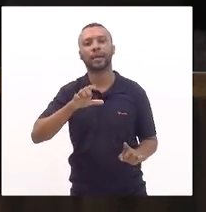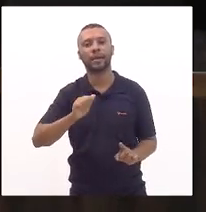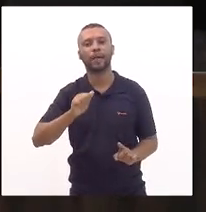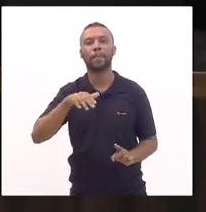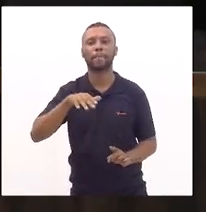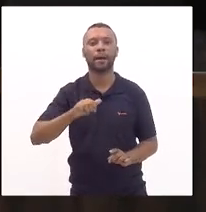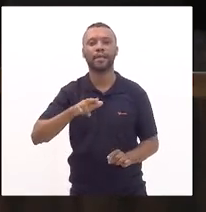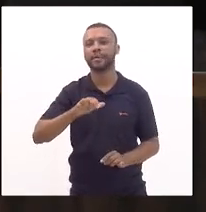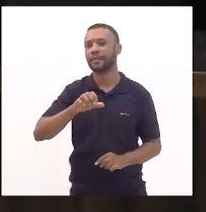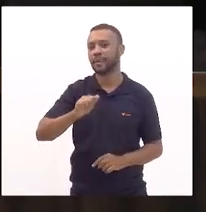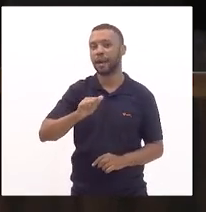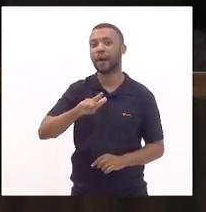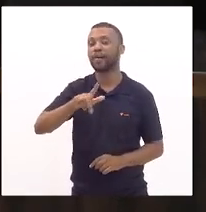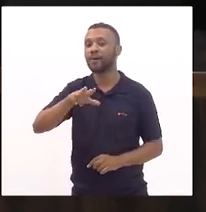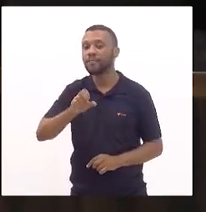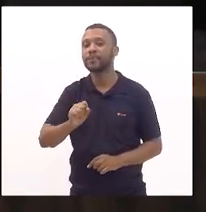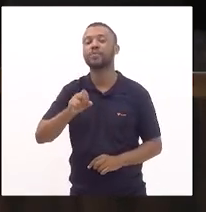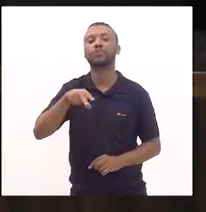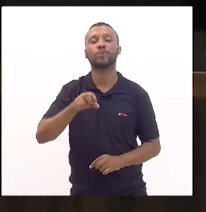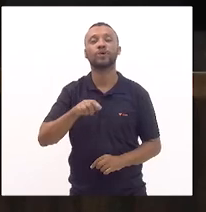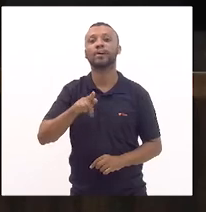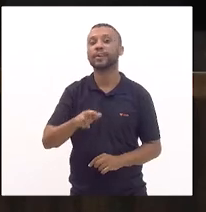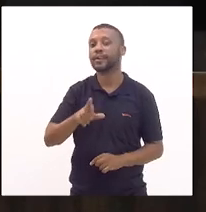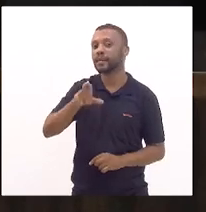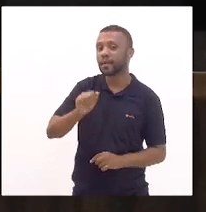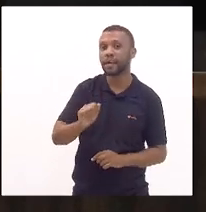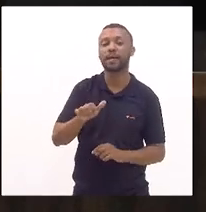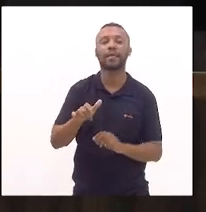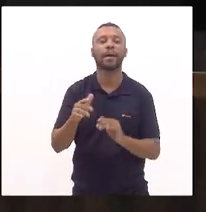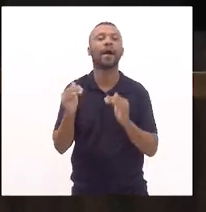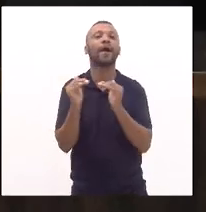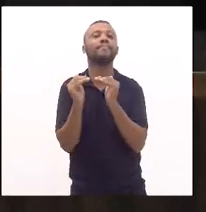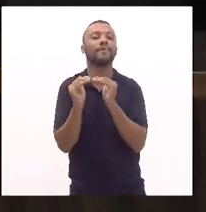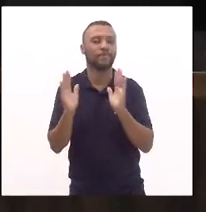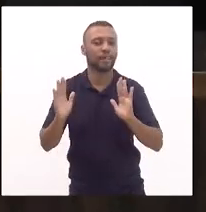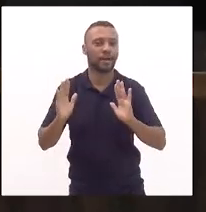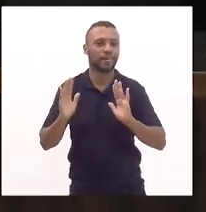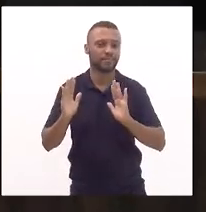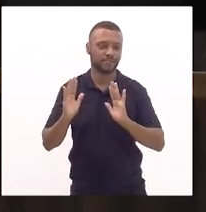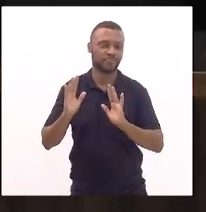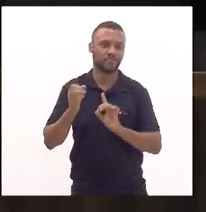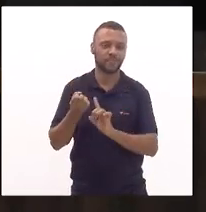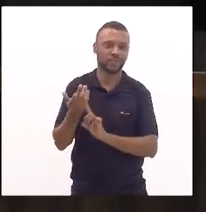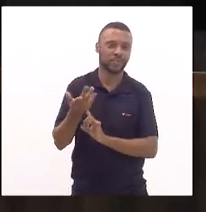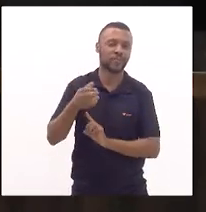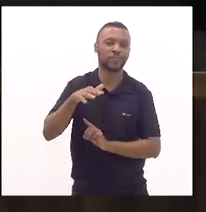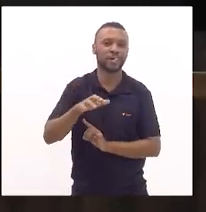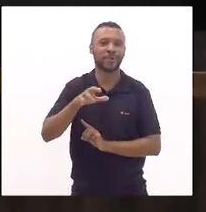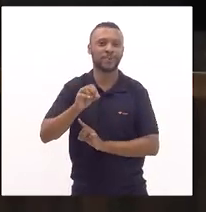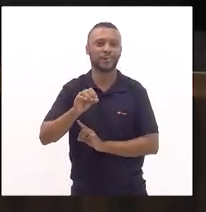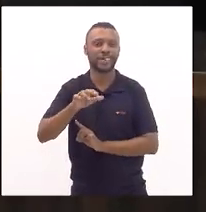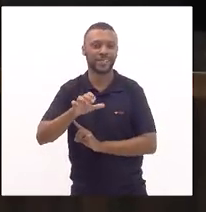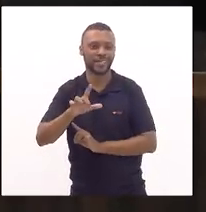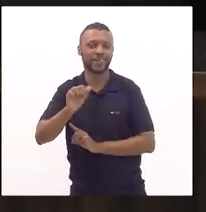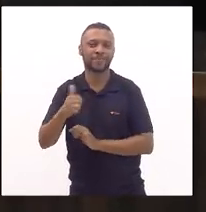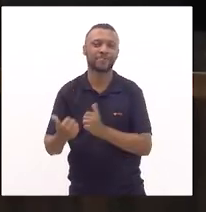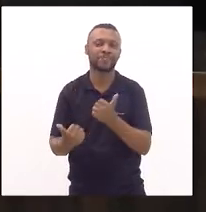Nogueira. Parecer da comissão, favorável. Relator deputado Márcio Canella, favorável. Todos os projetos de resolução